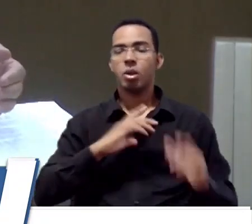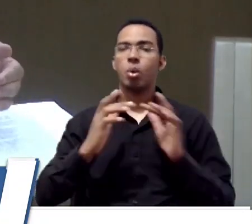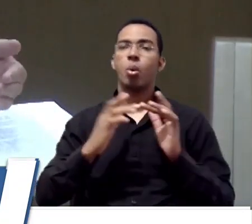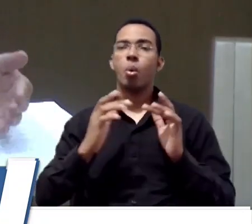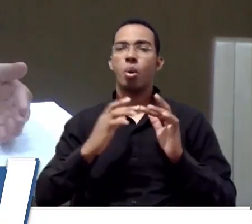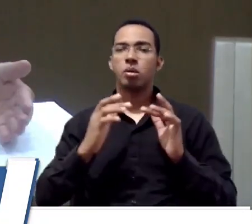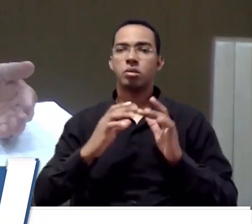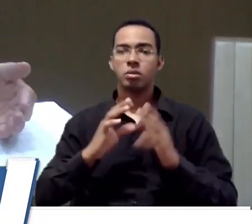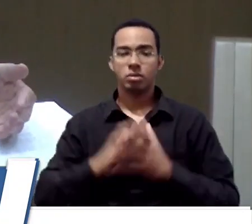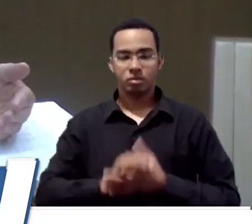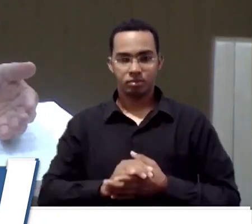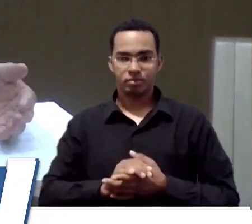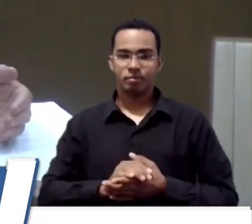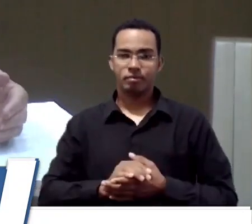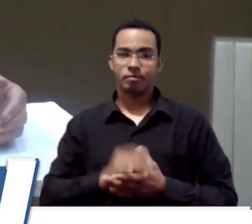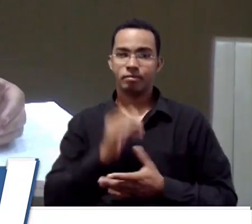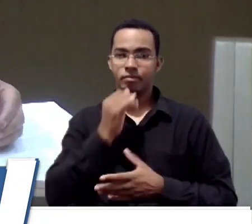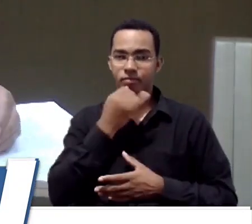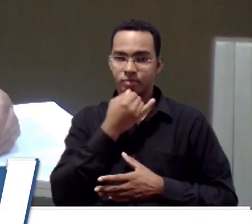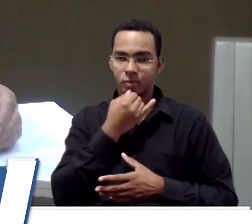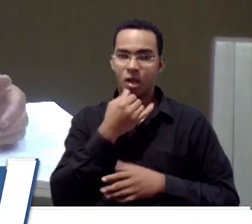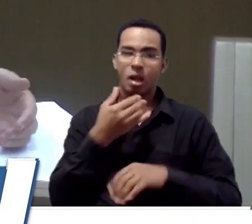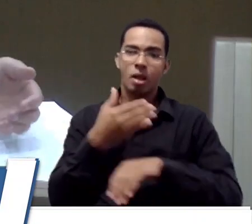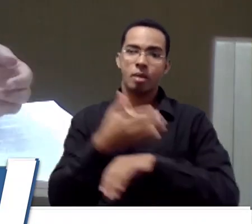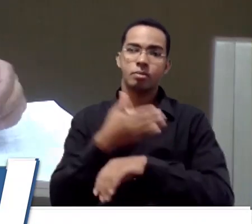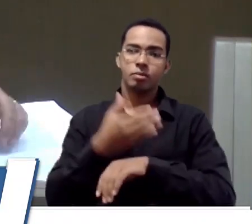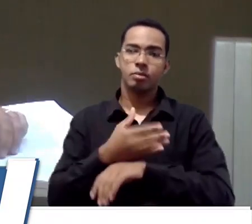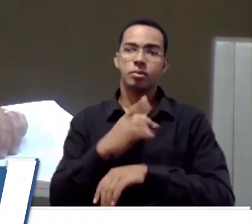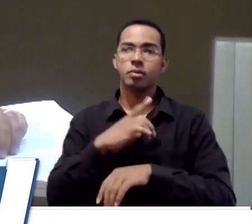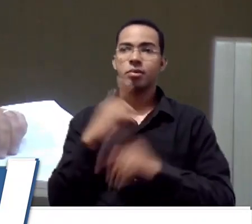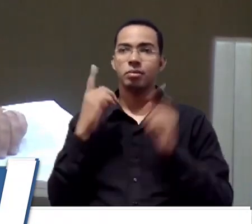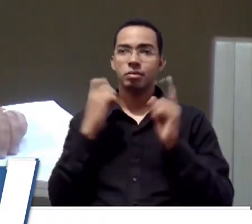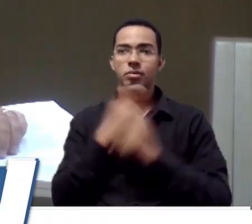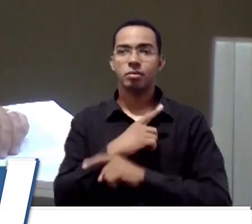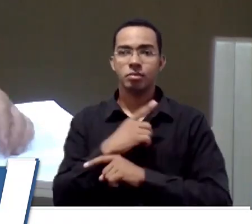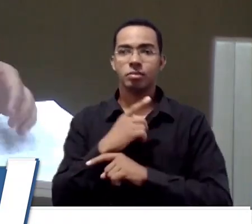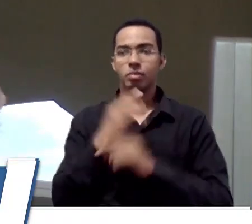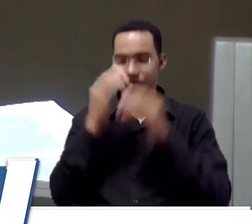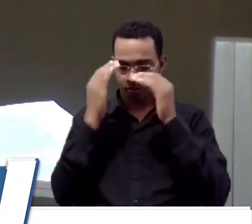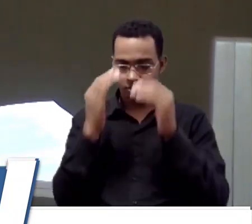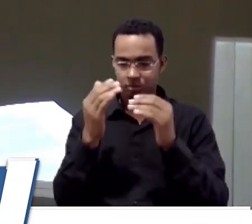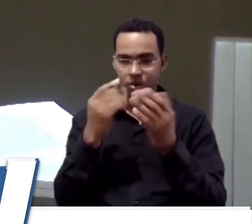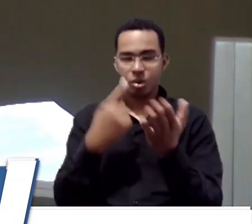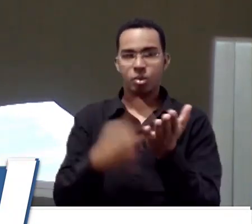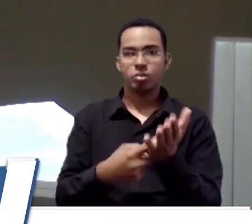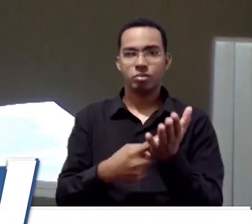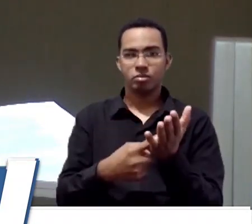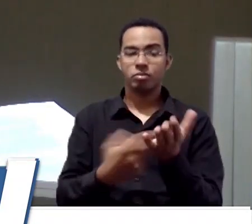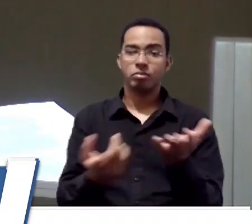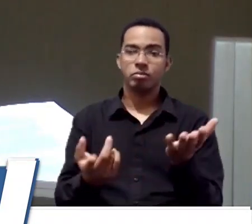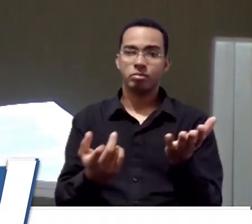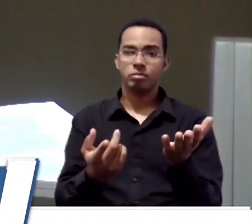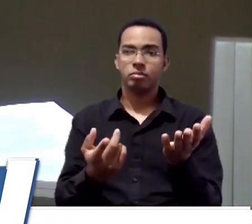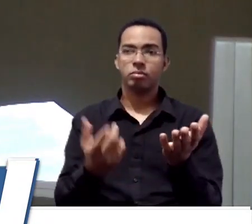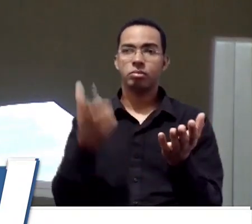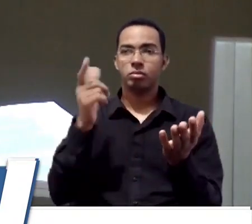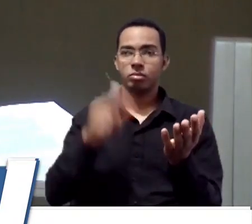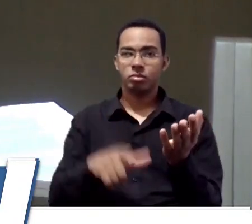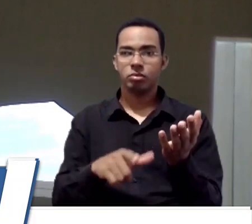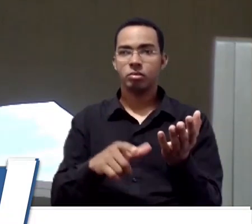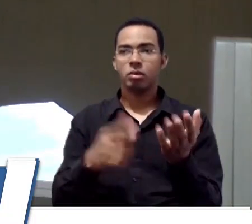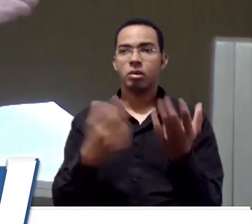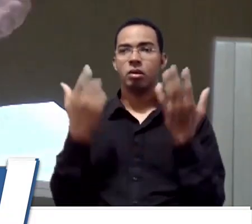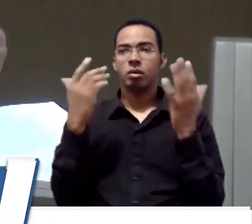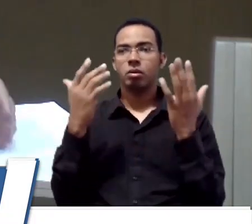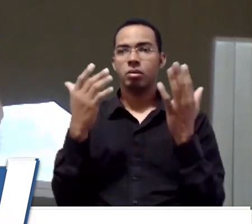E, infelizmente, uma grande parte da população tem essa dificuldade de cumprir seus compromissos. Então, eu queria mais uma vez parabenizar o